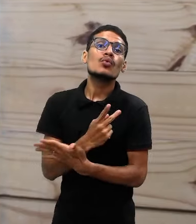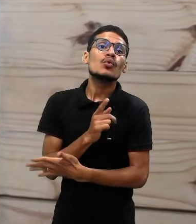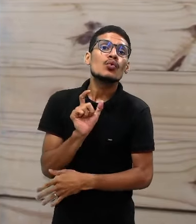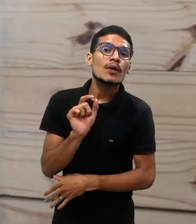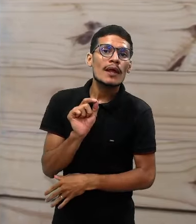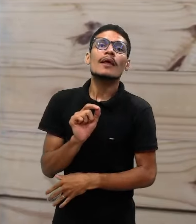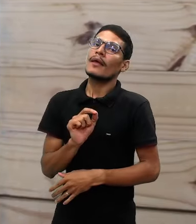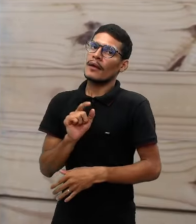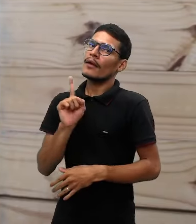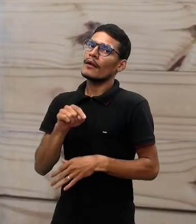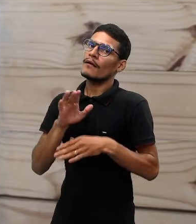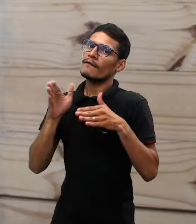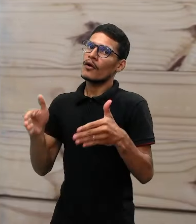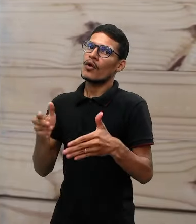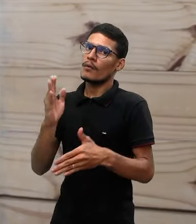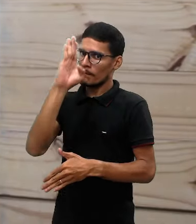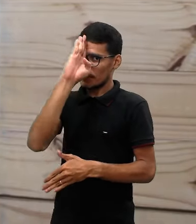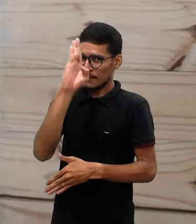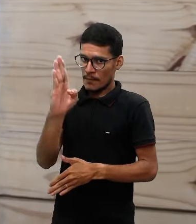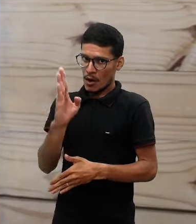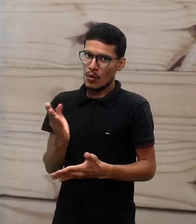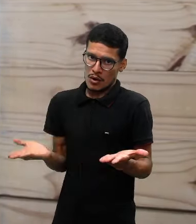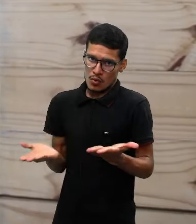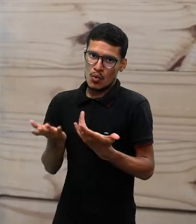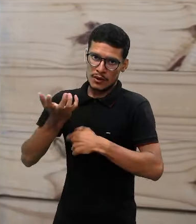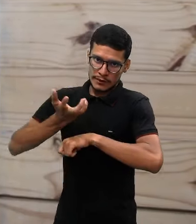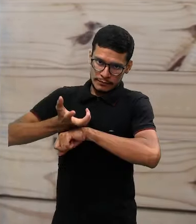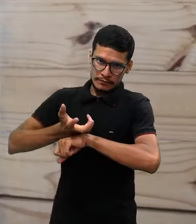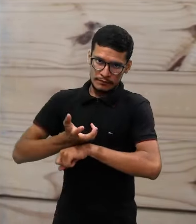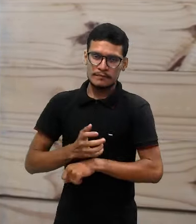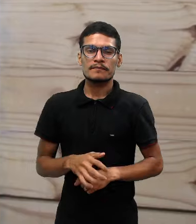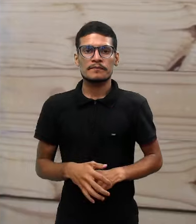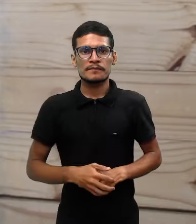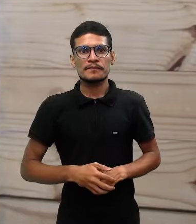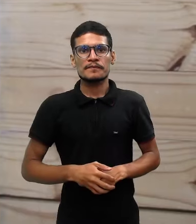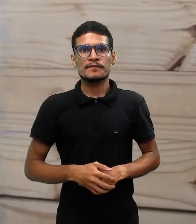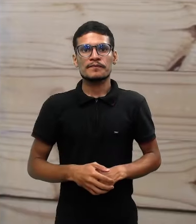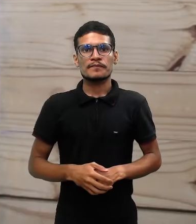seria o nosso foco principal aqui nessa matéria. Tá?